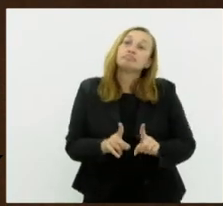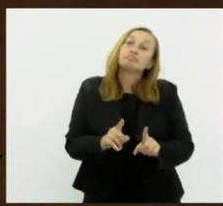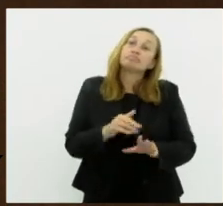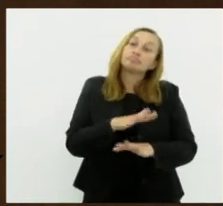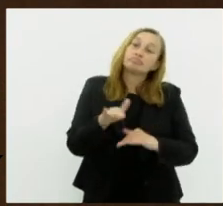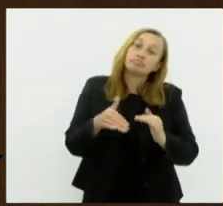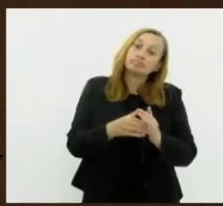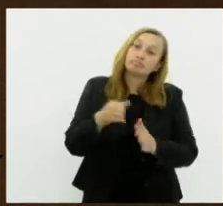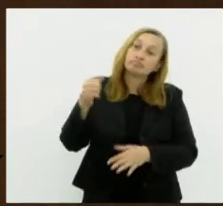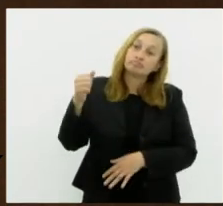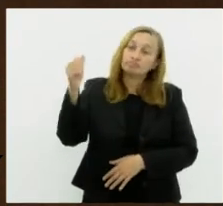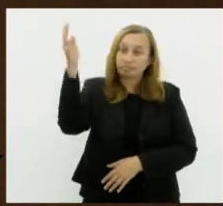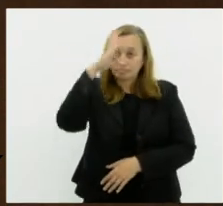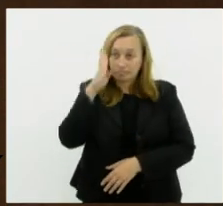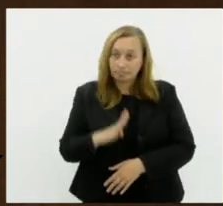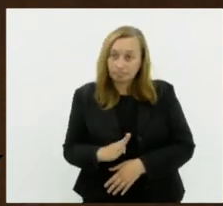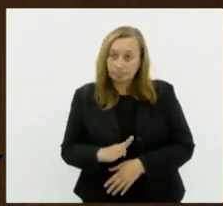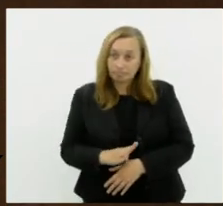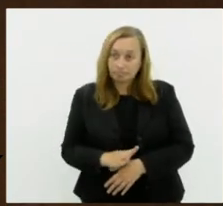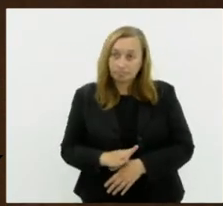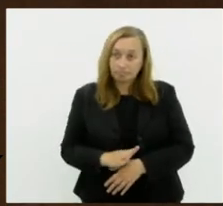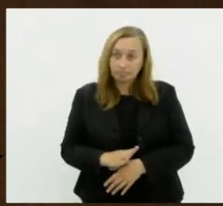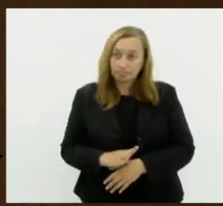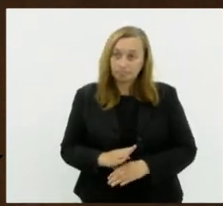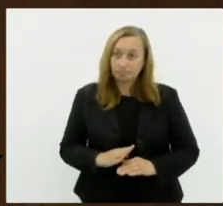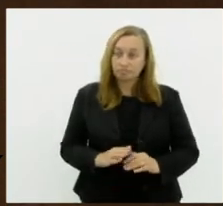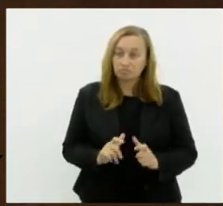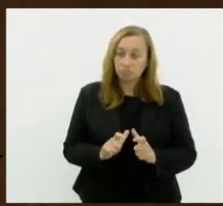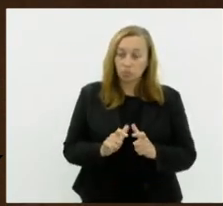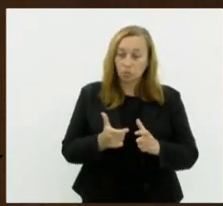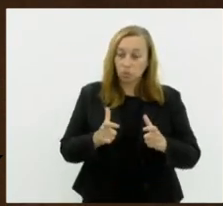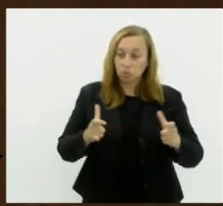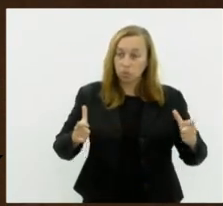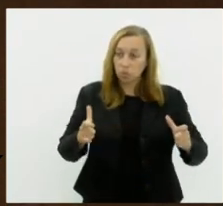todo o Brasil, num crescente assustador.